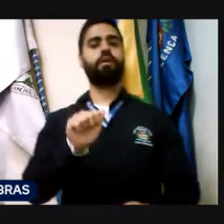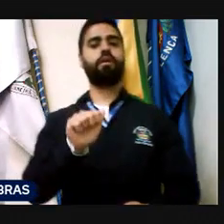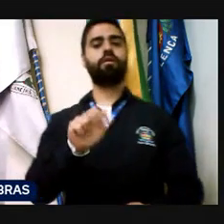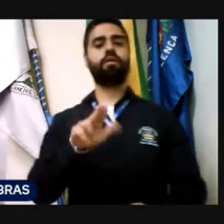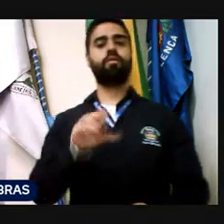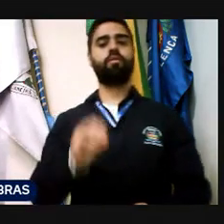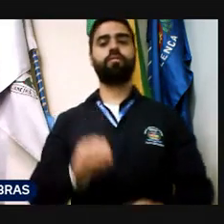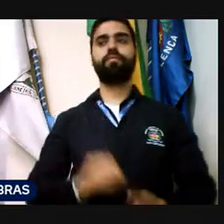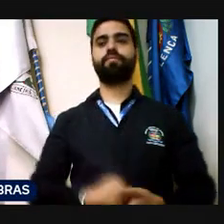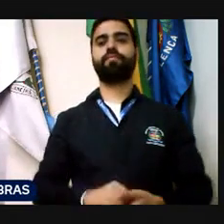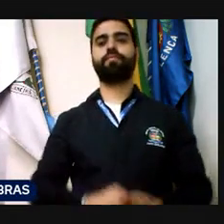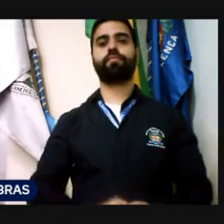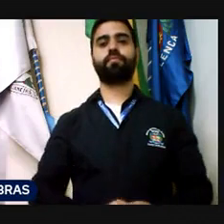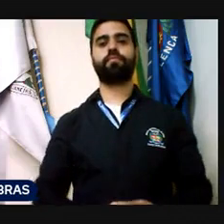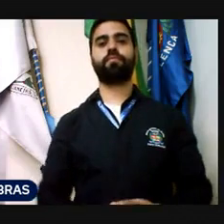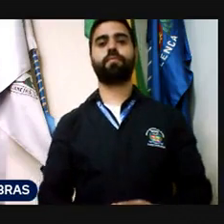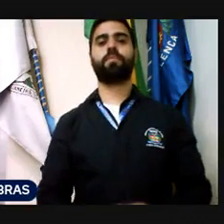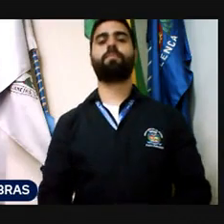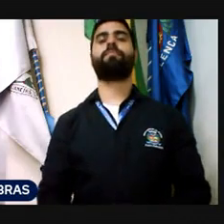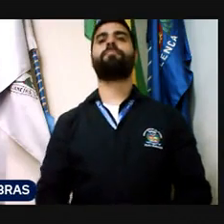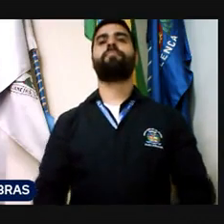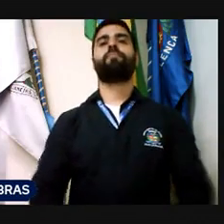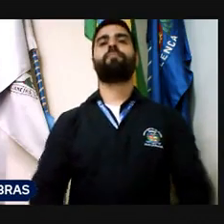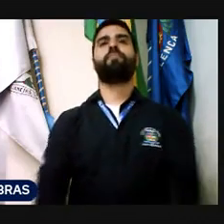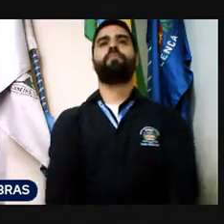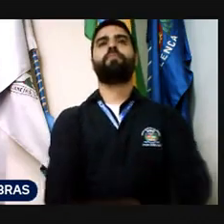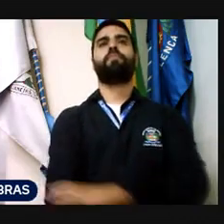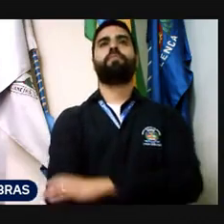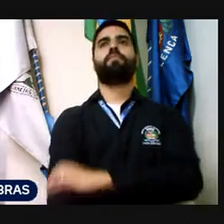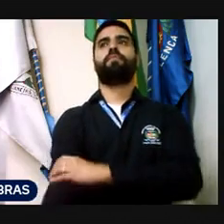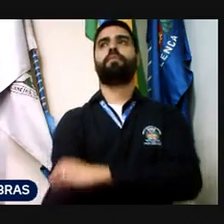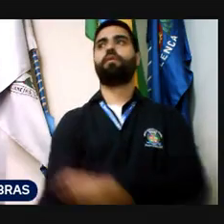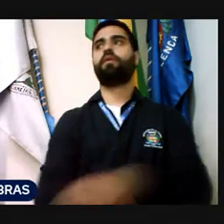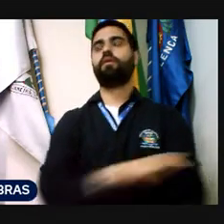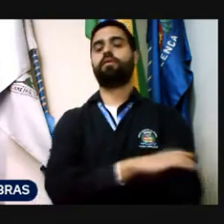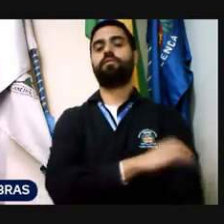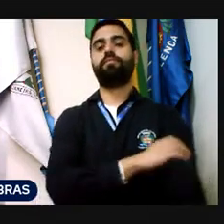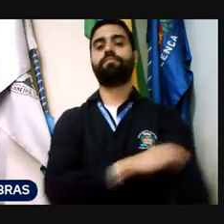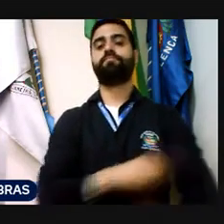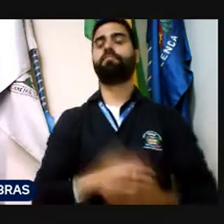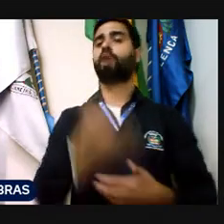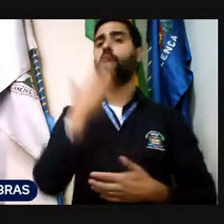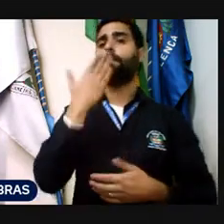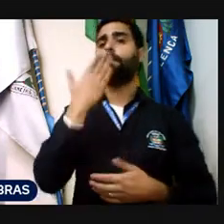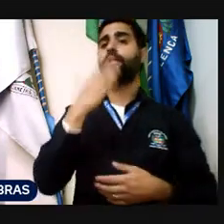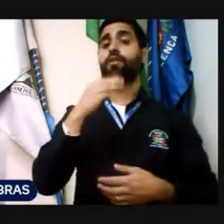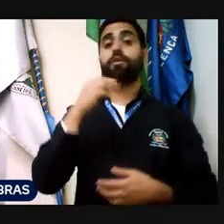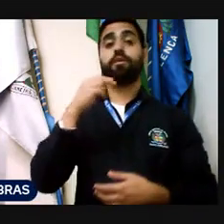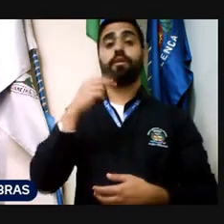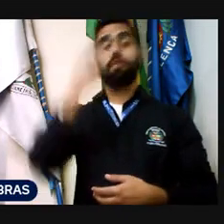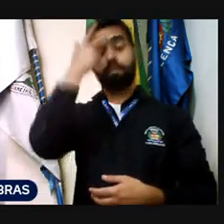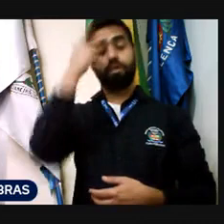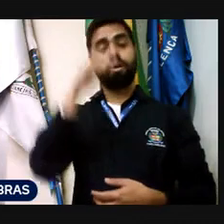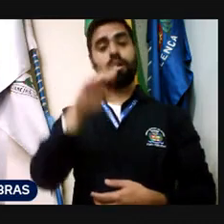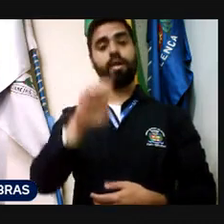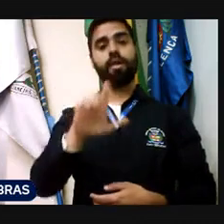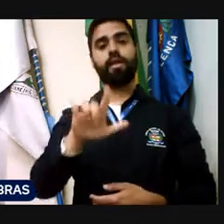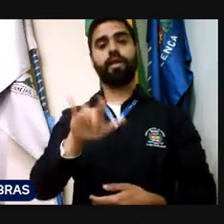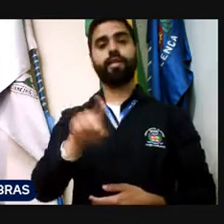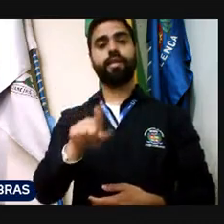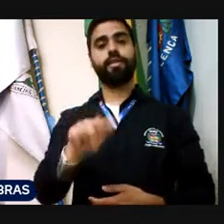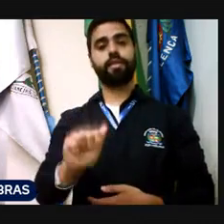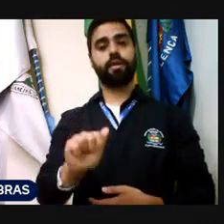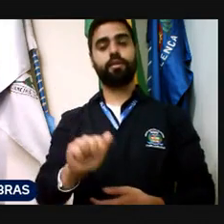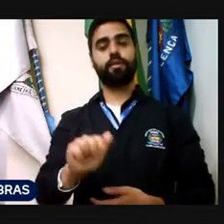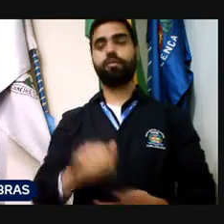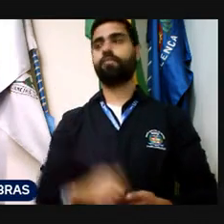subscrito, nos atribuições legais na forma edimental, atendendo ao pedido da moradora senhora Elisa Milano, requer o encaminhamento da